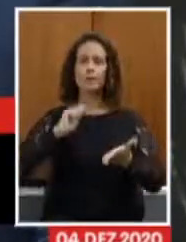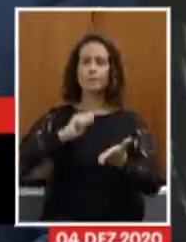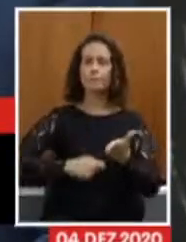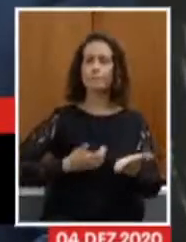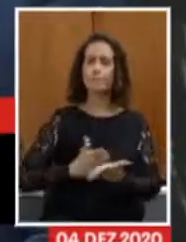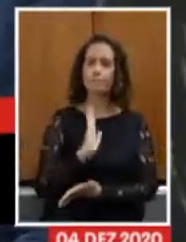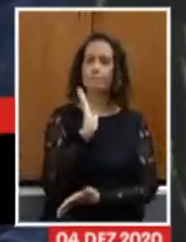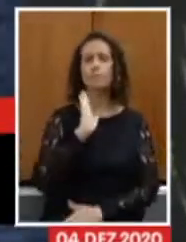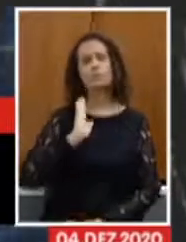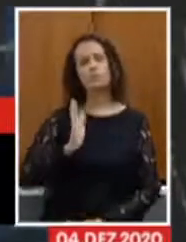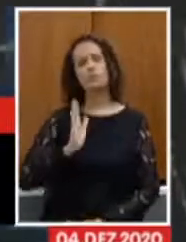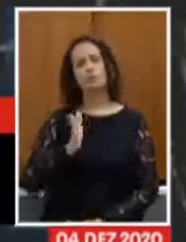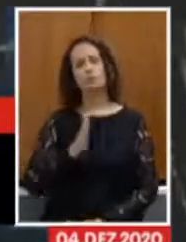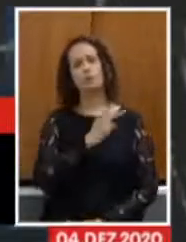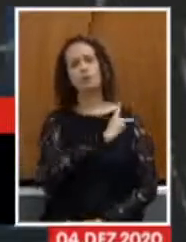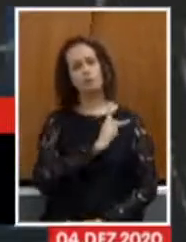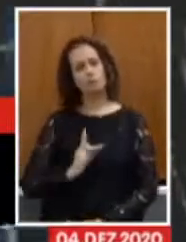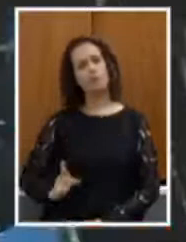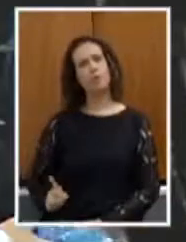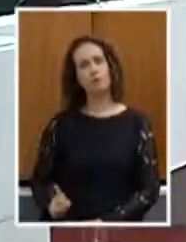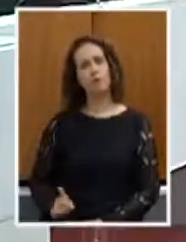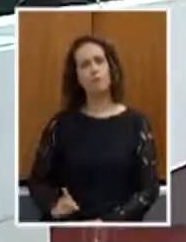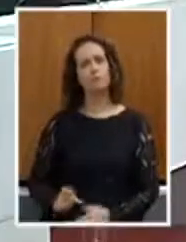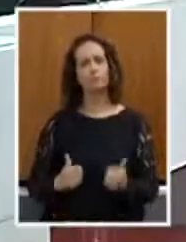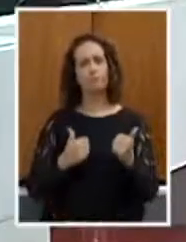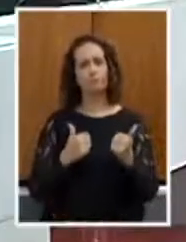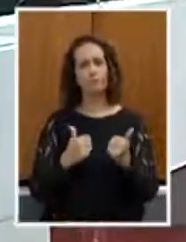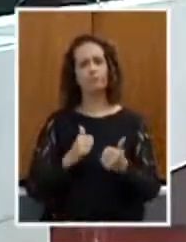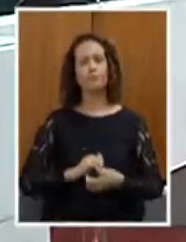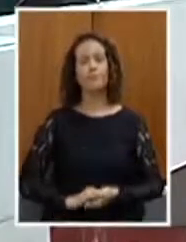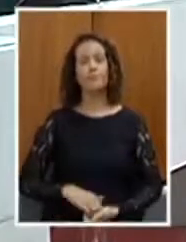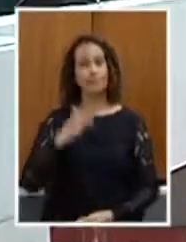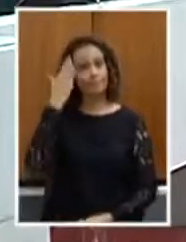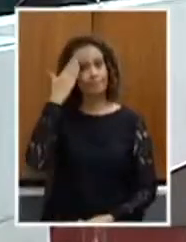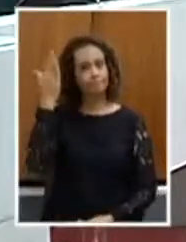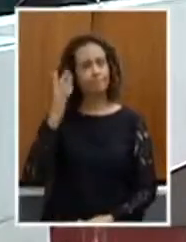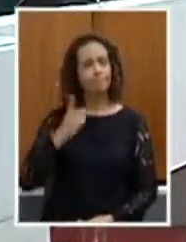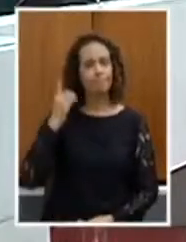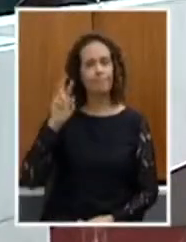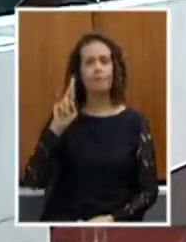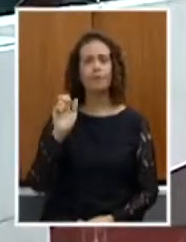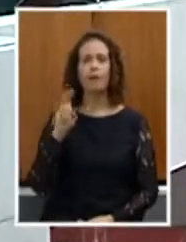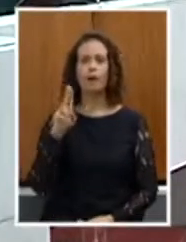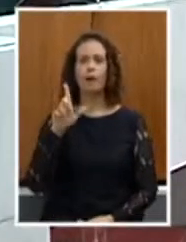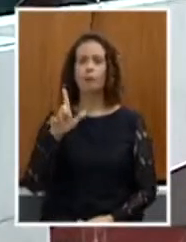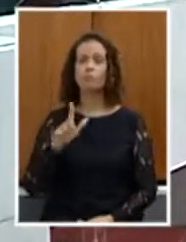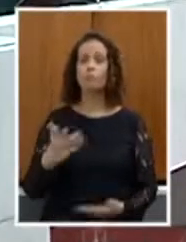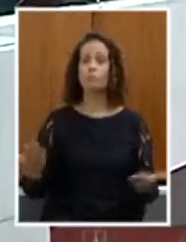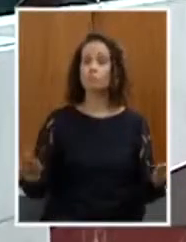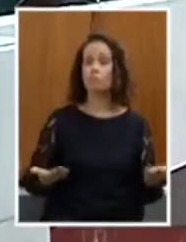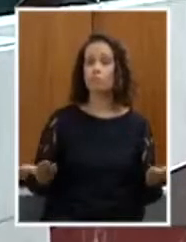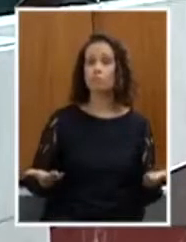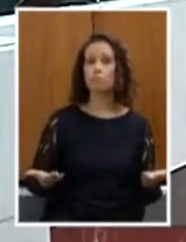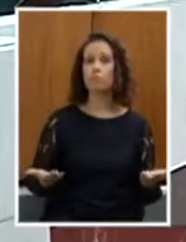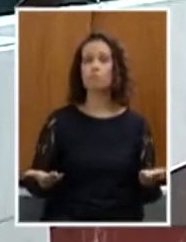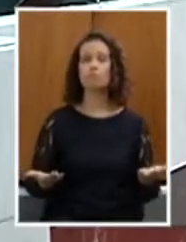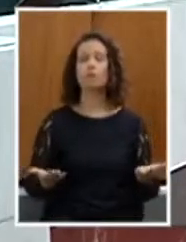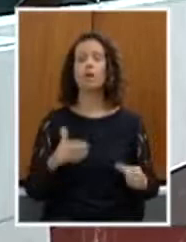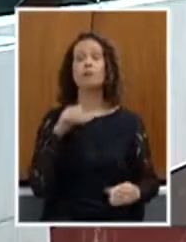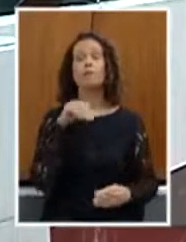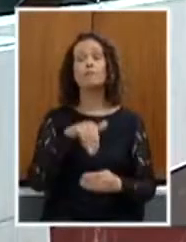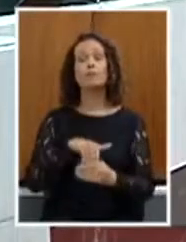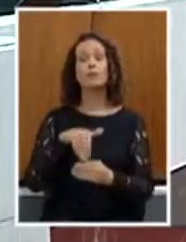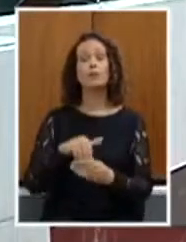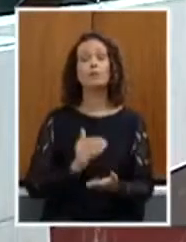encaminhando favorável, senhor presidente. Muito obrigado, deputado Raul Belém. Passamos, então, à